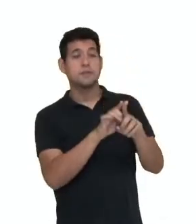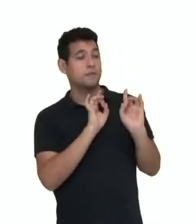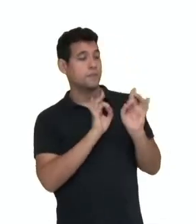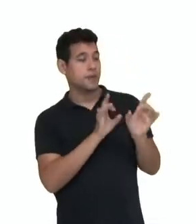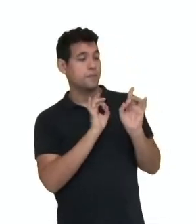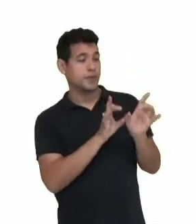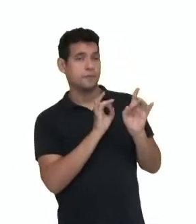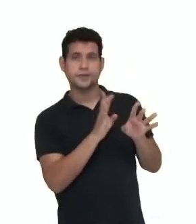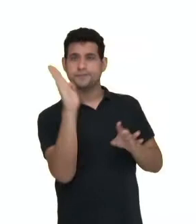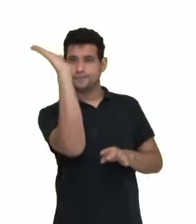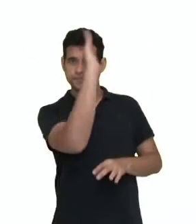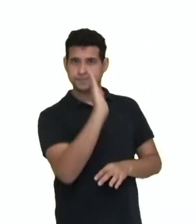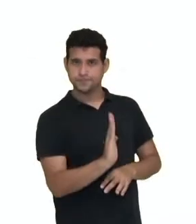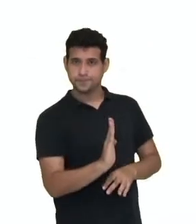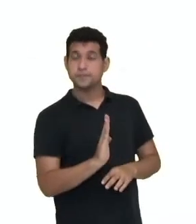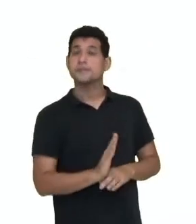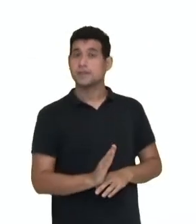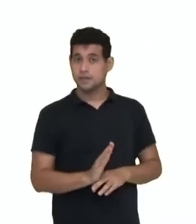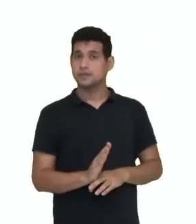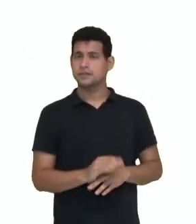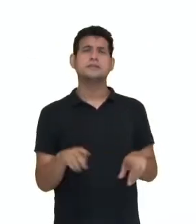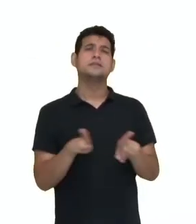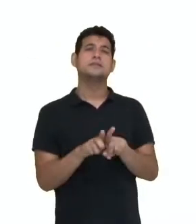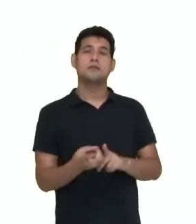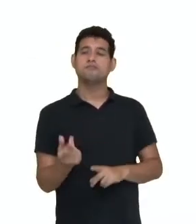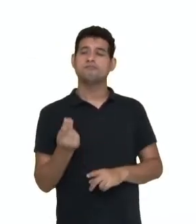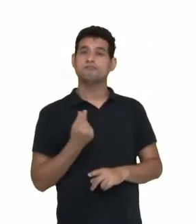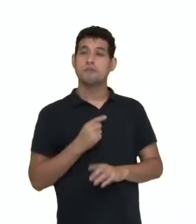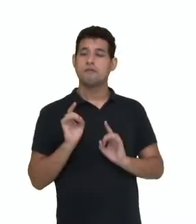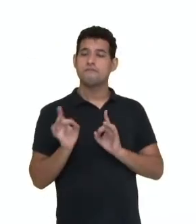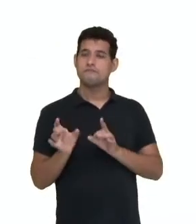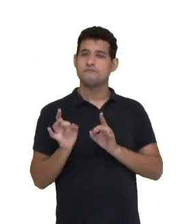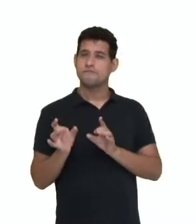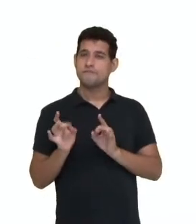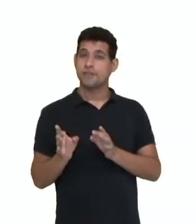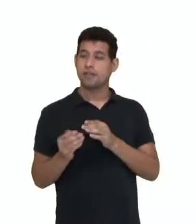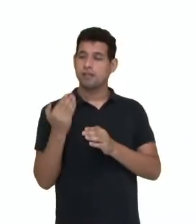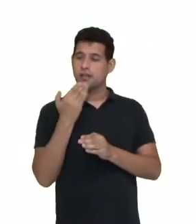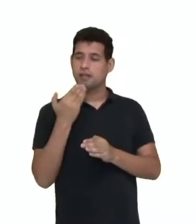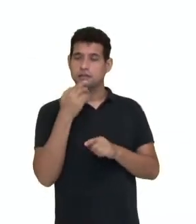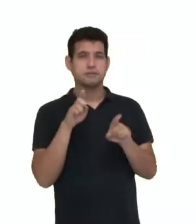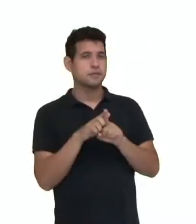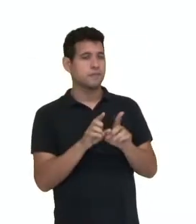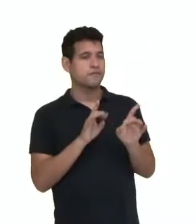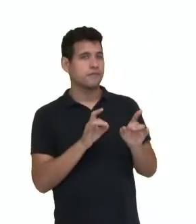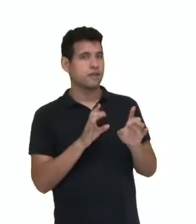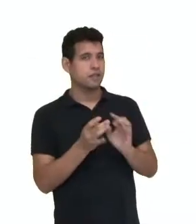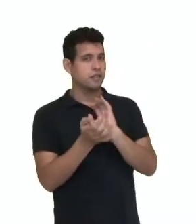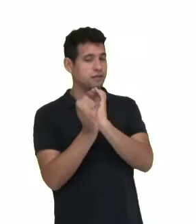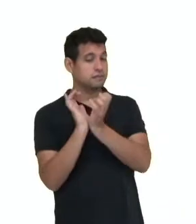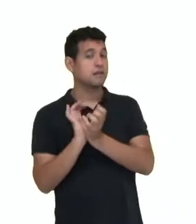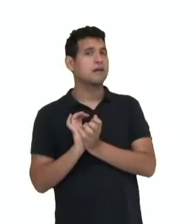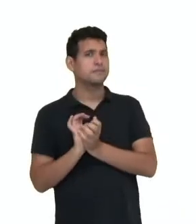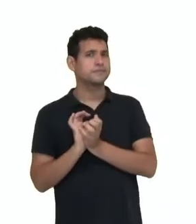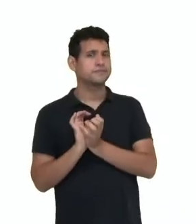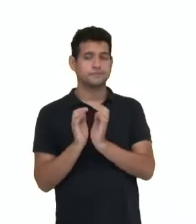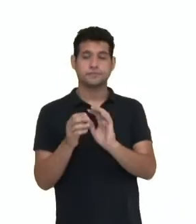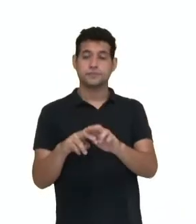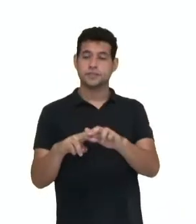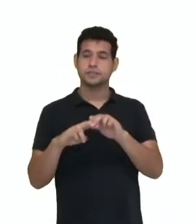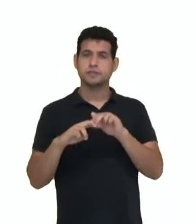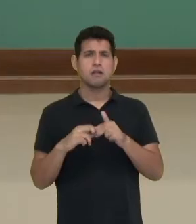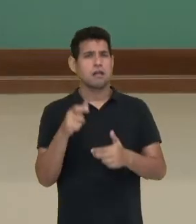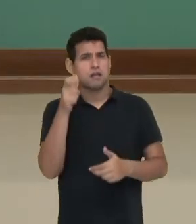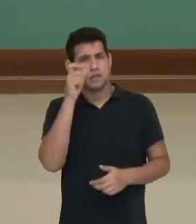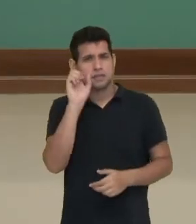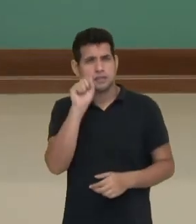vendê-las ao Brasil. Assim, eles lucrariam com a venda do açúcar e também com o comércio de escravos. Por isso que era